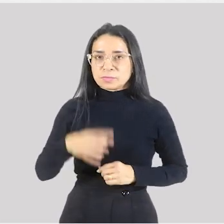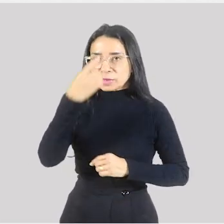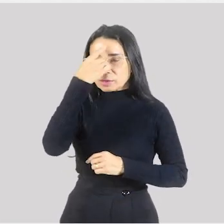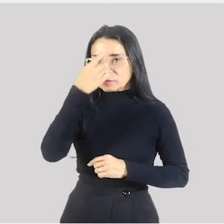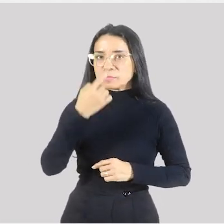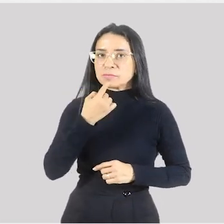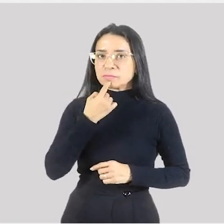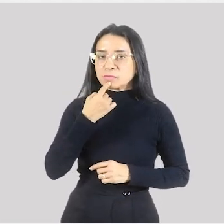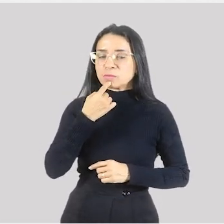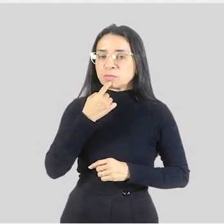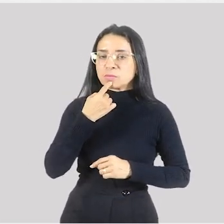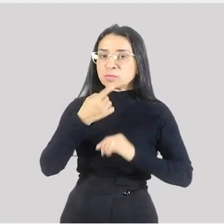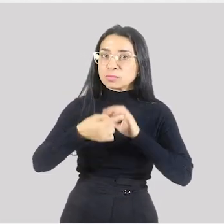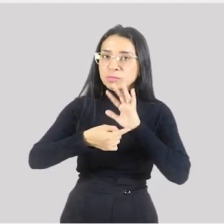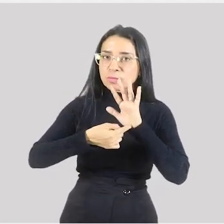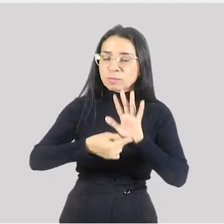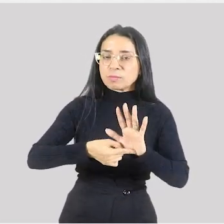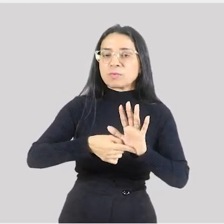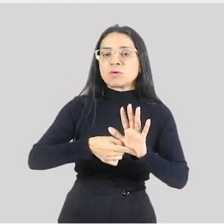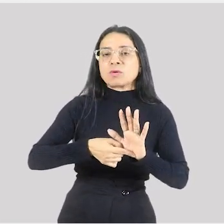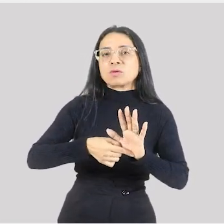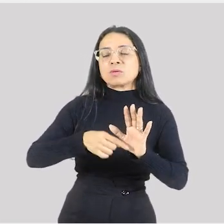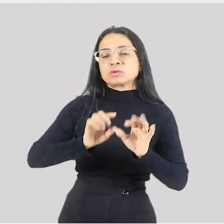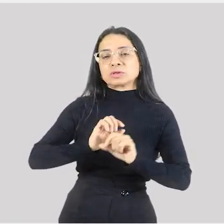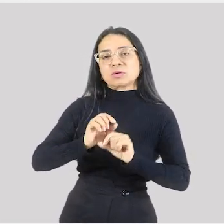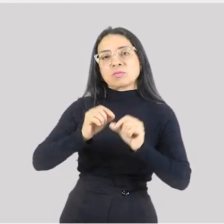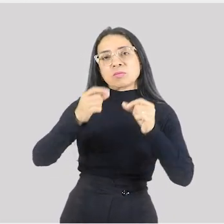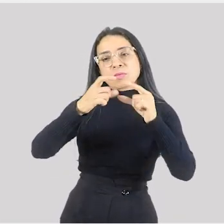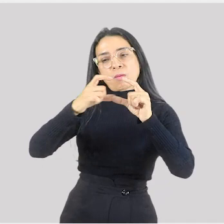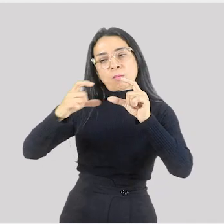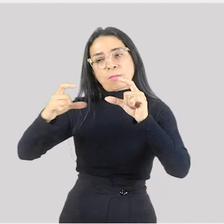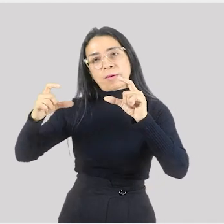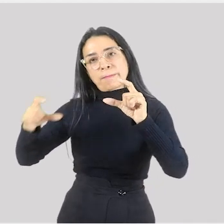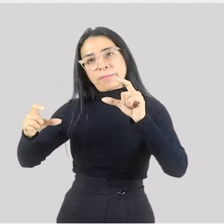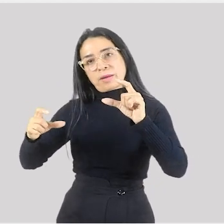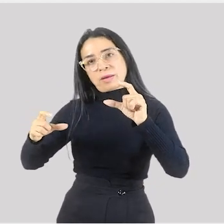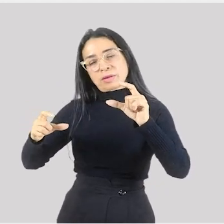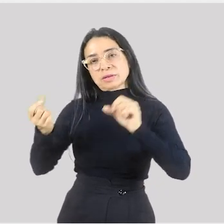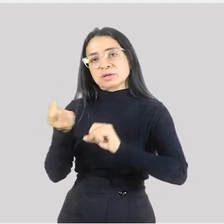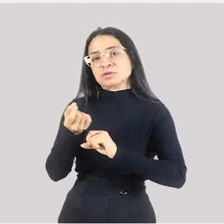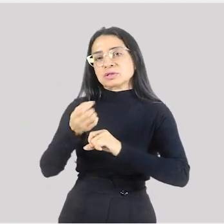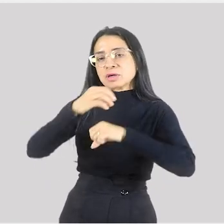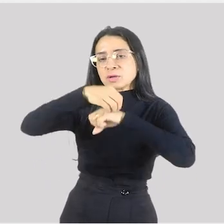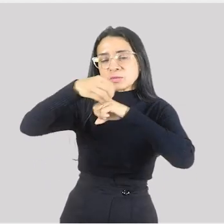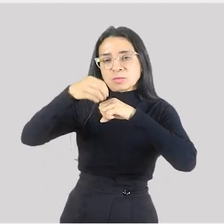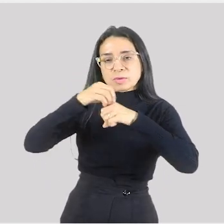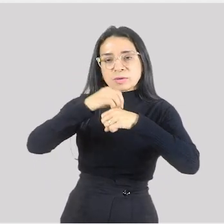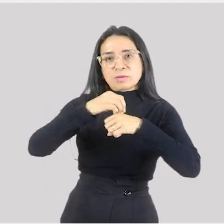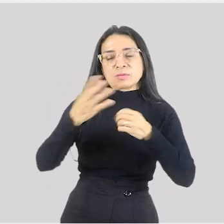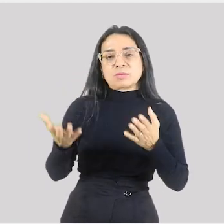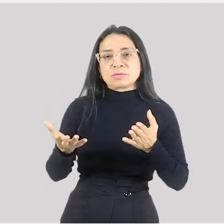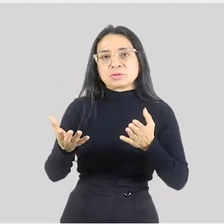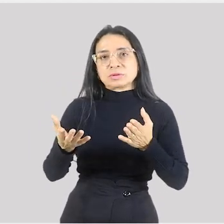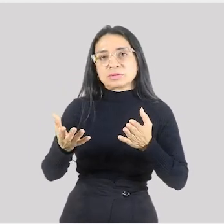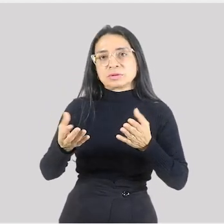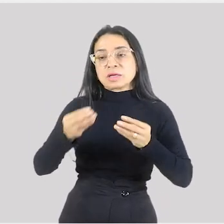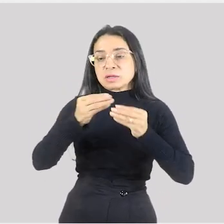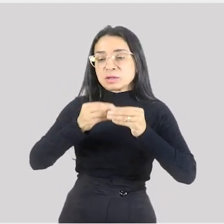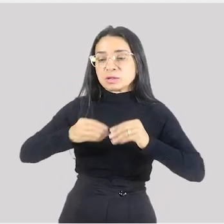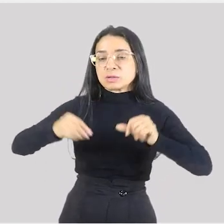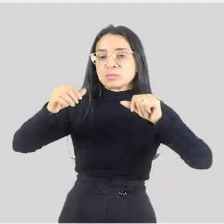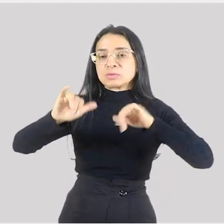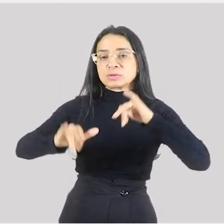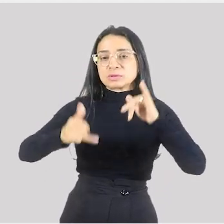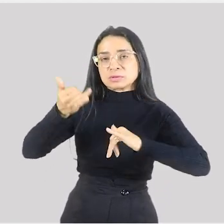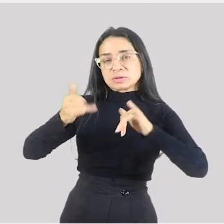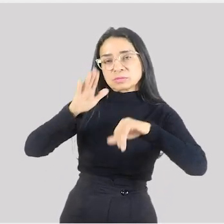abaixo corresponde a uma peça que representa uma molécula de CH4, substância química chamada de